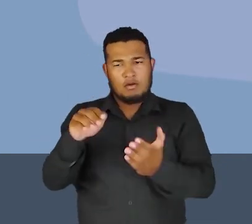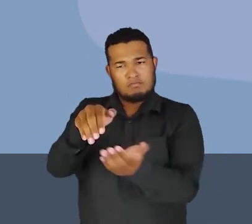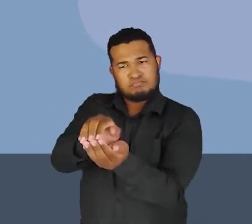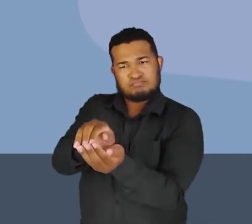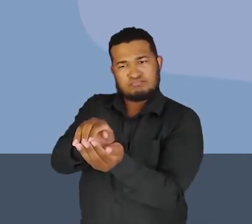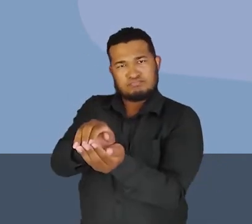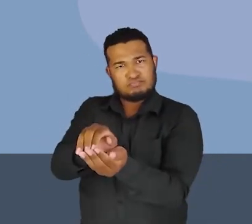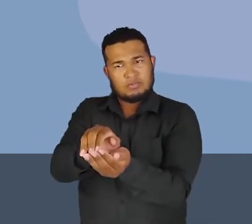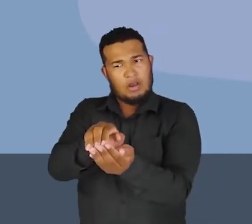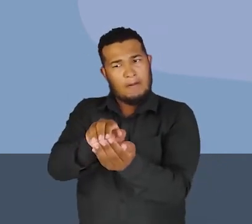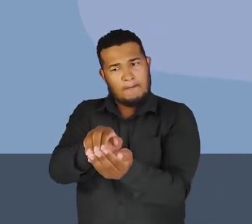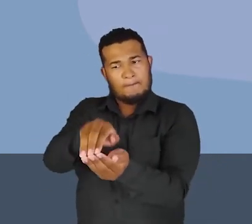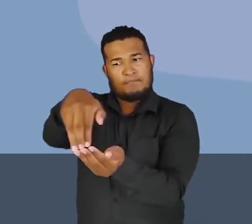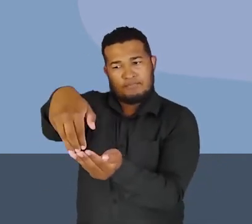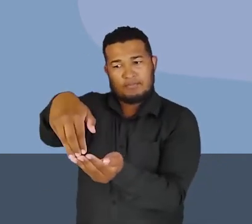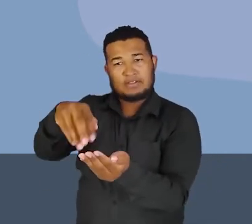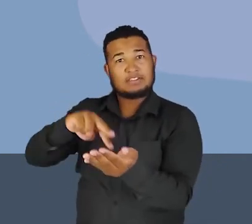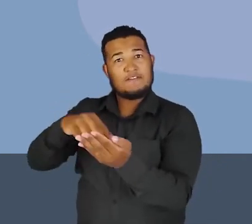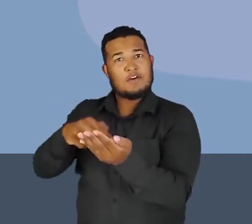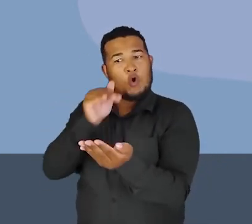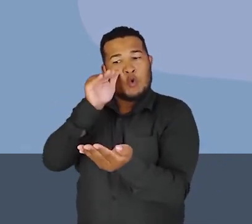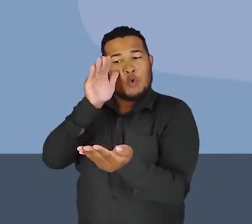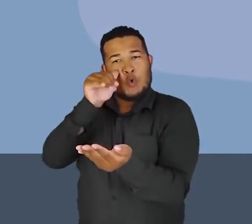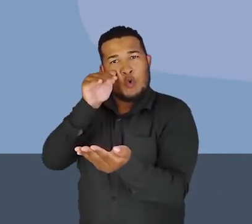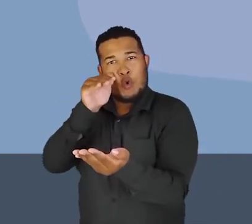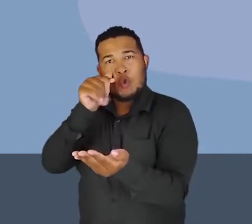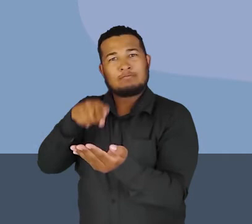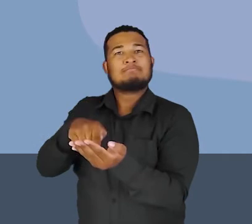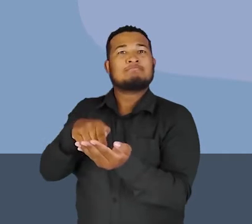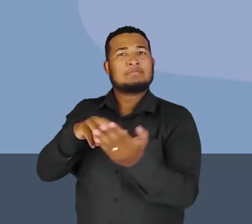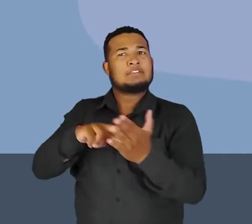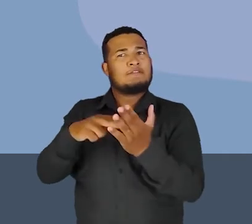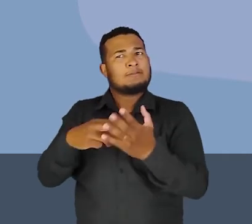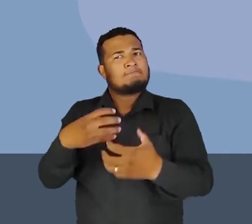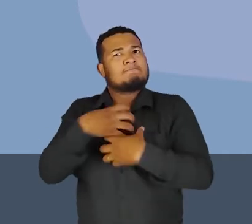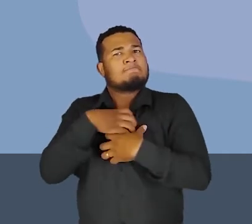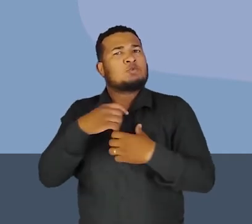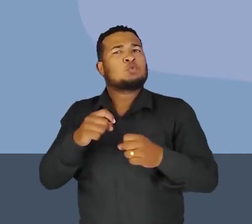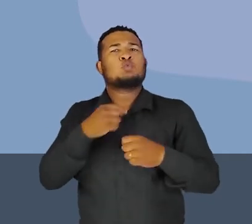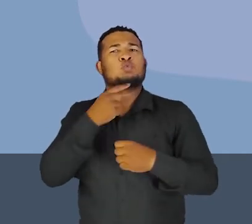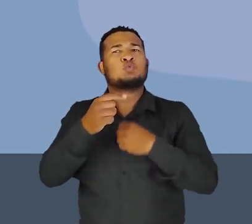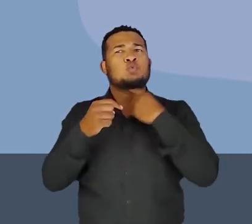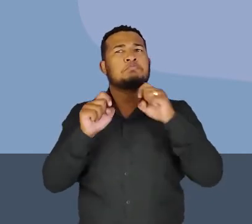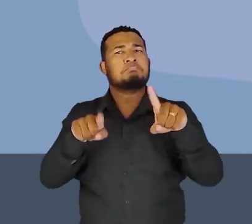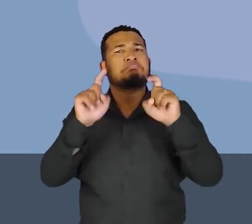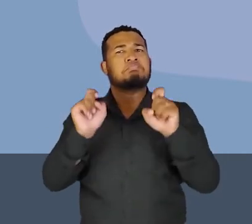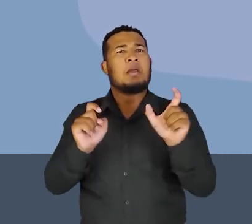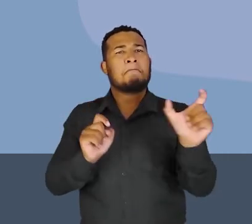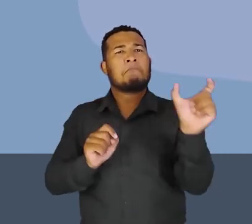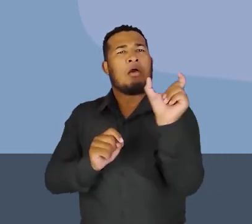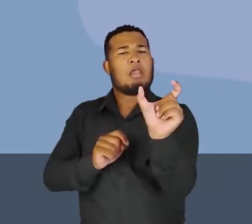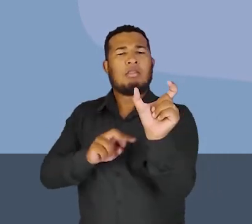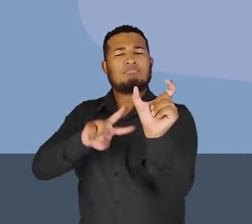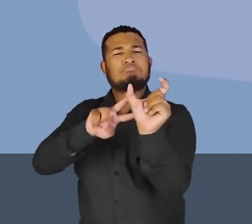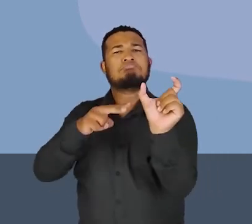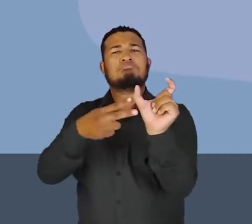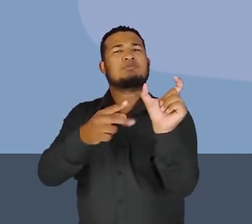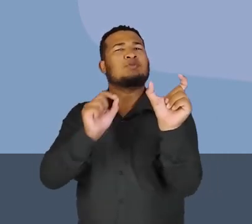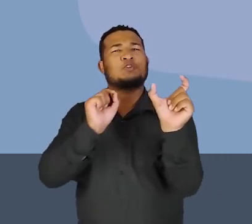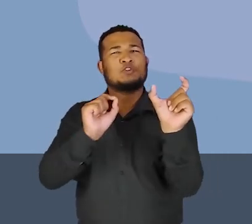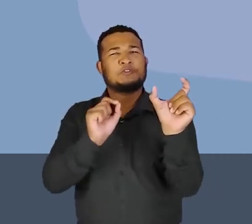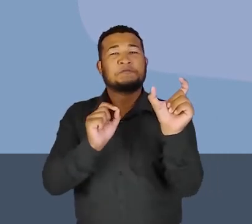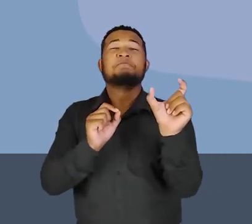fechada e abrir, essa curiosidade desperta no espectador esse questionamento: o que quer dizer esta palavra, essas palavras,